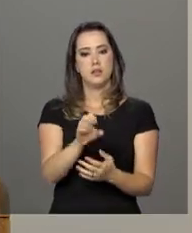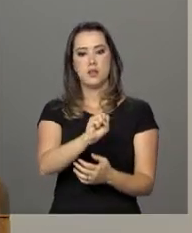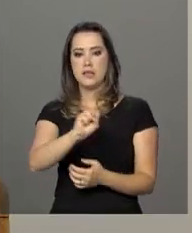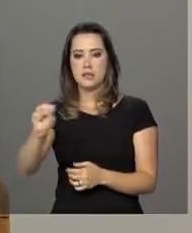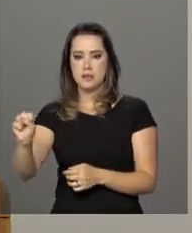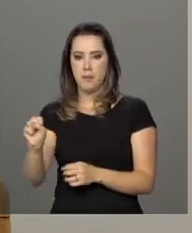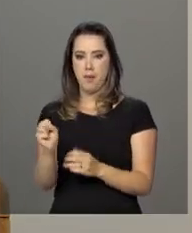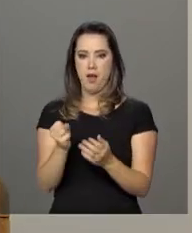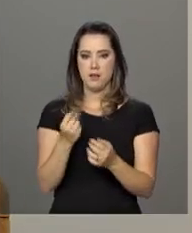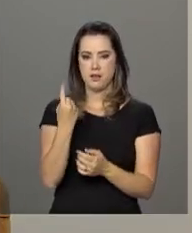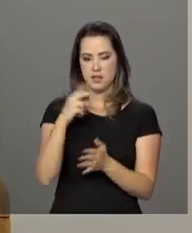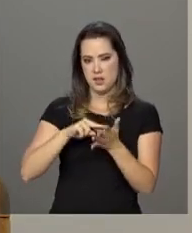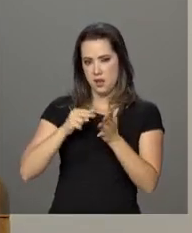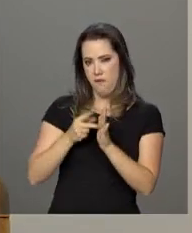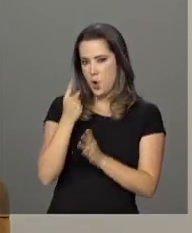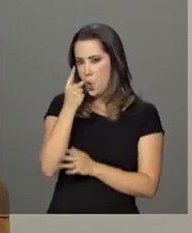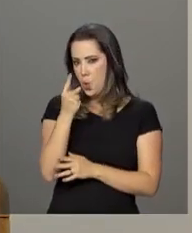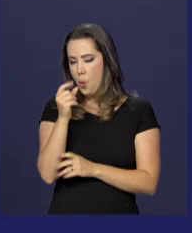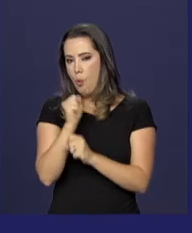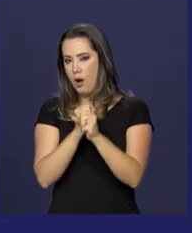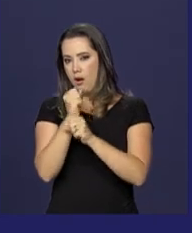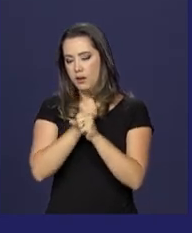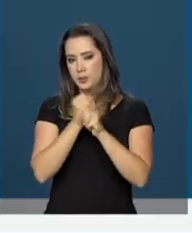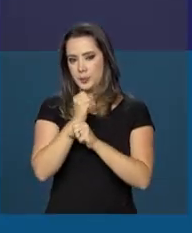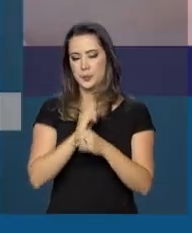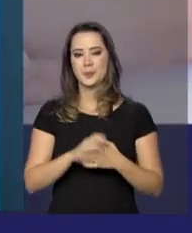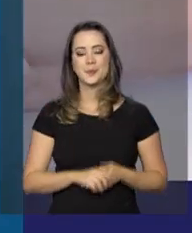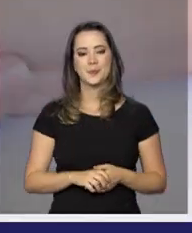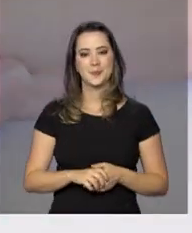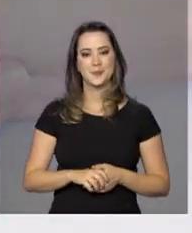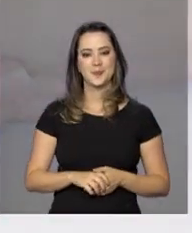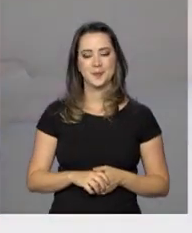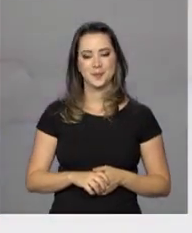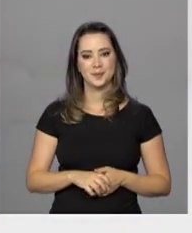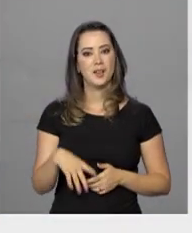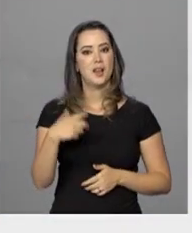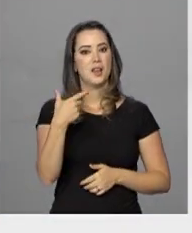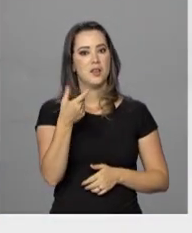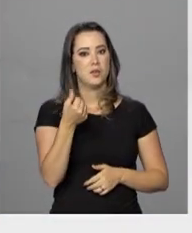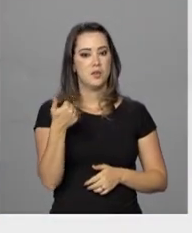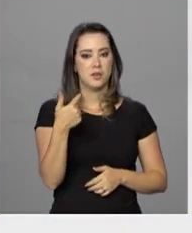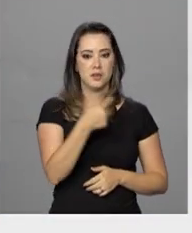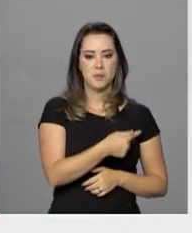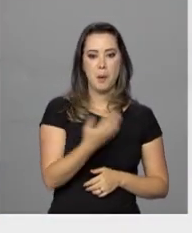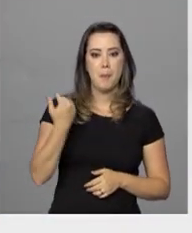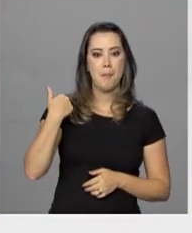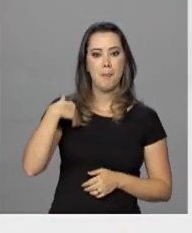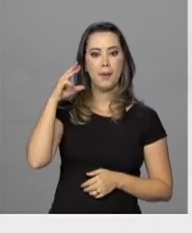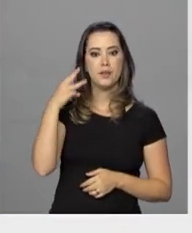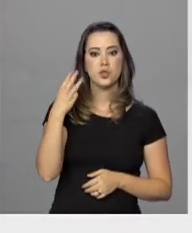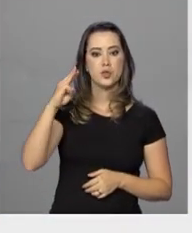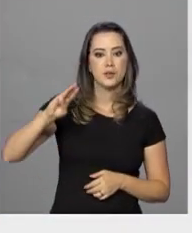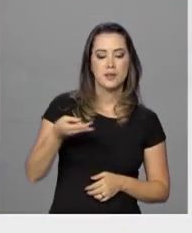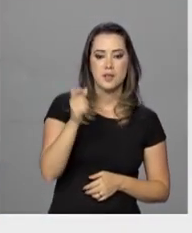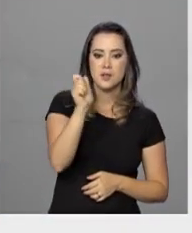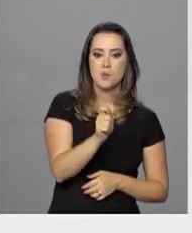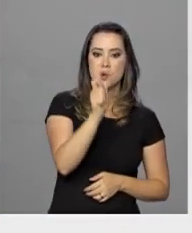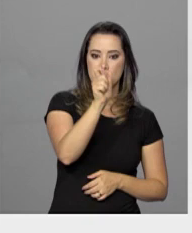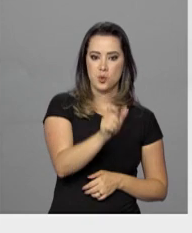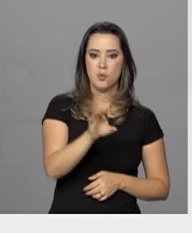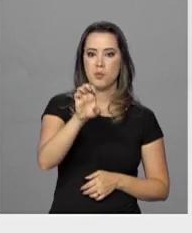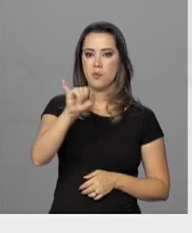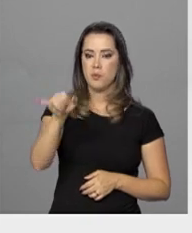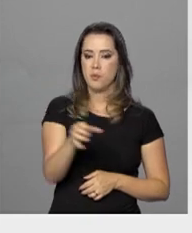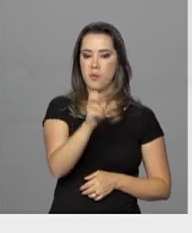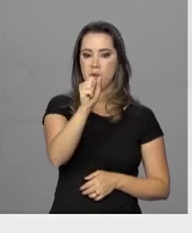semestres equivalentes a um ano do ensino regular. Em 2017, foram mais de 3 milhões e meio de pessoas matriculadas no EJA,